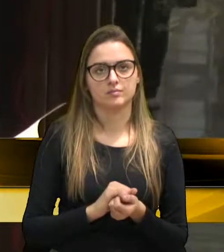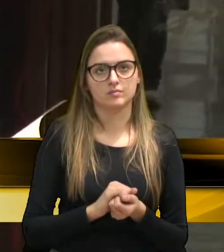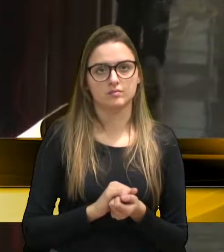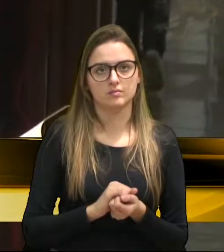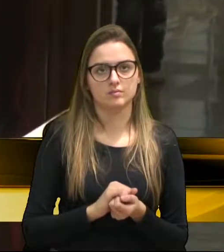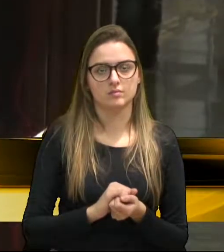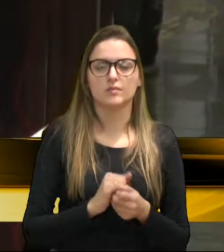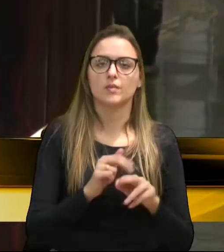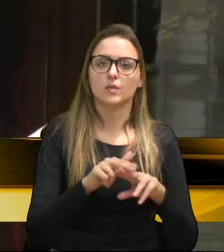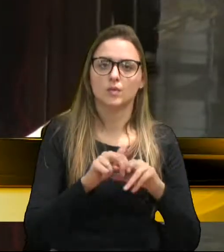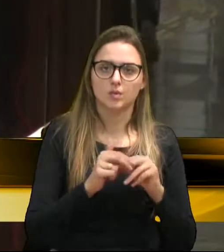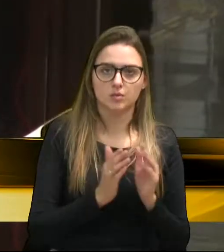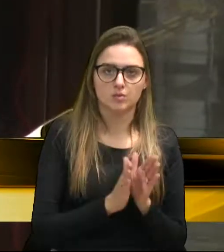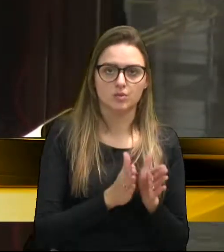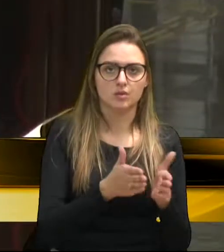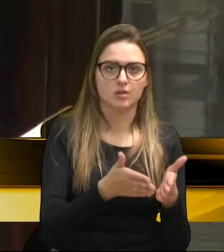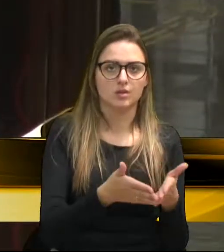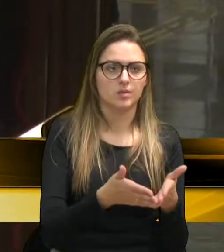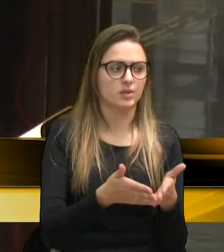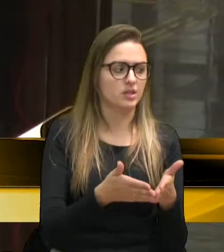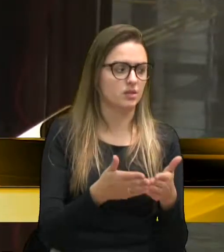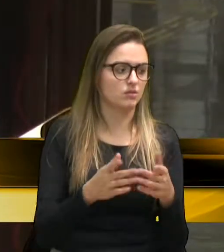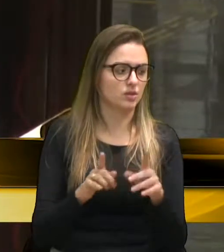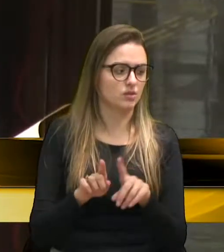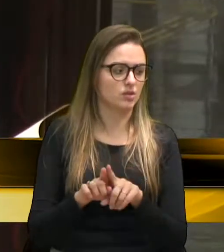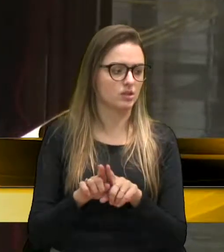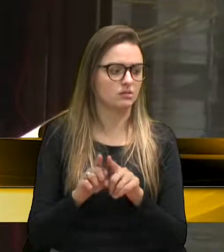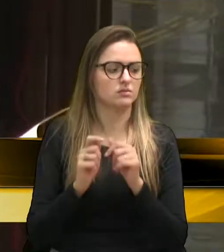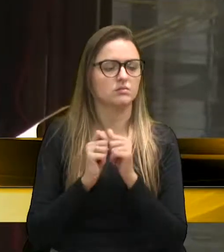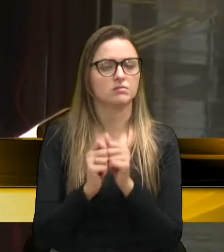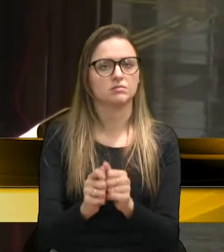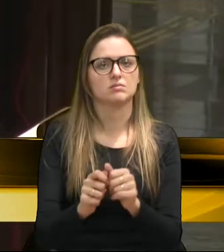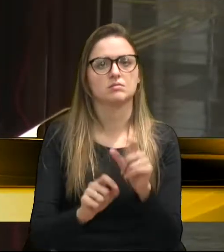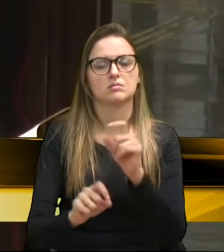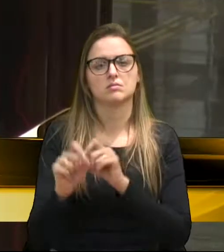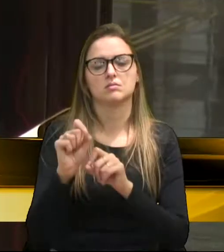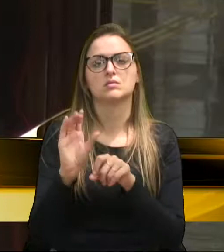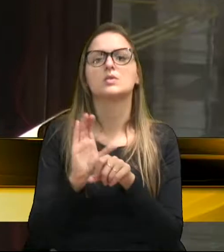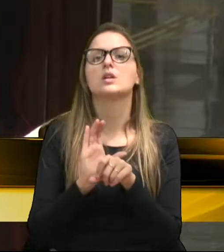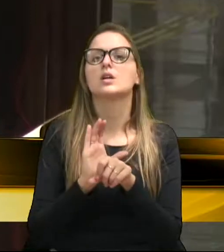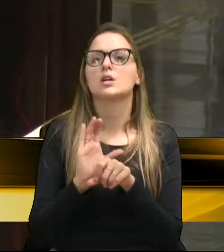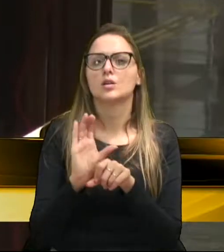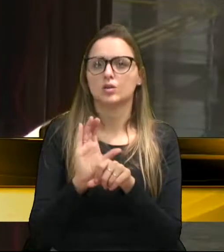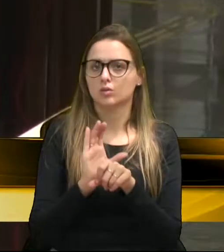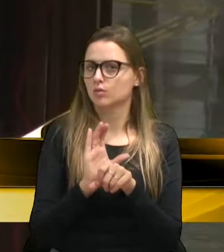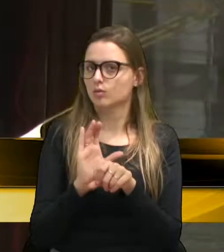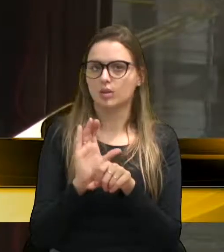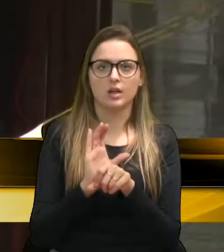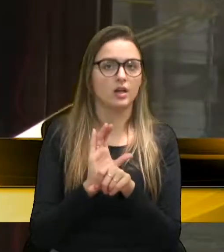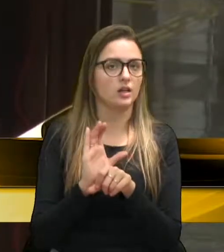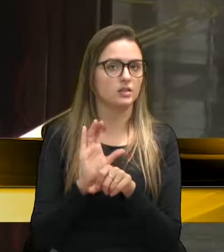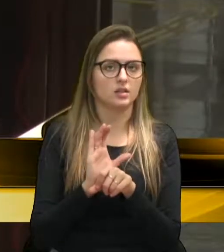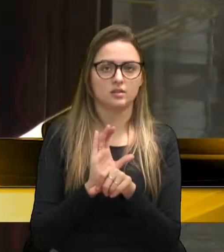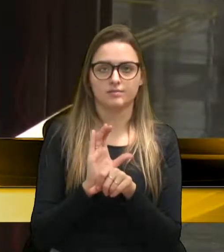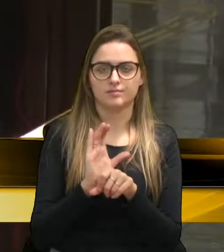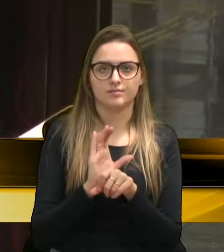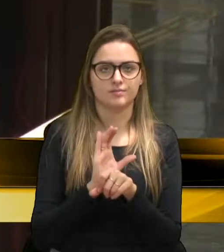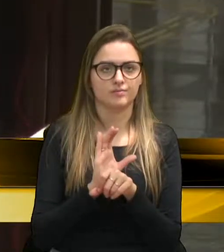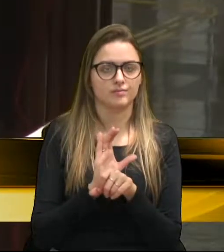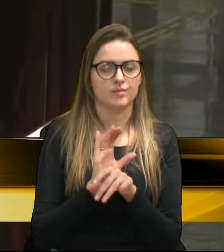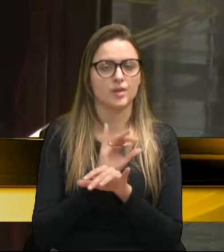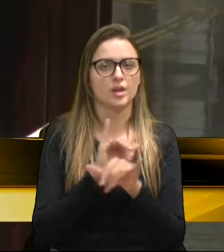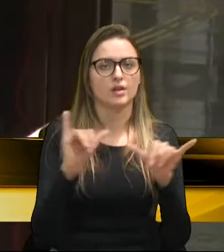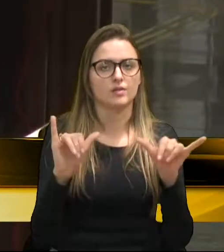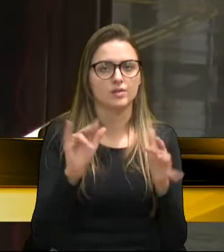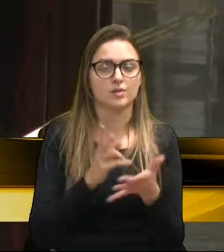Cabe a essa comissão, então, a prerrogativa de opinar quanto aos aspectos constitucionais e alertando